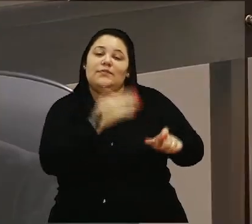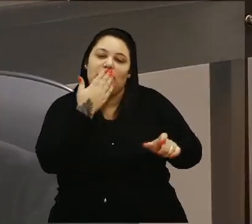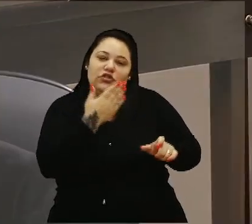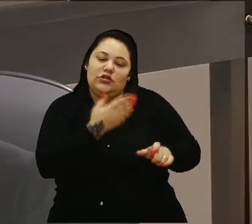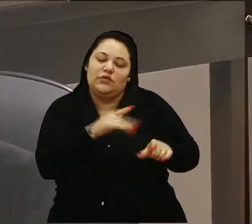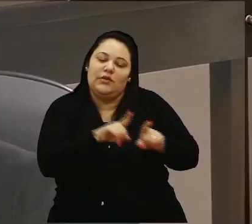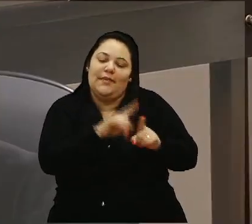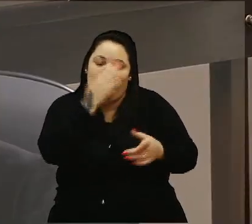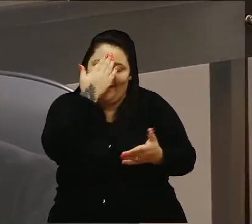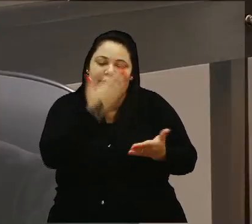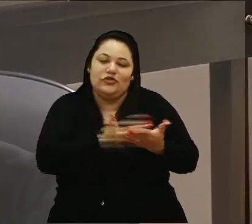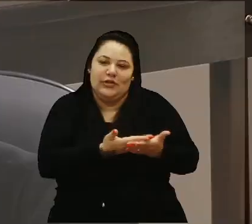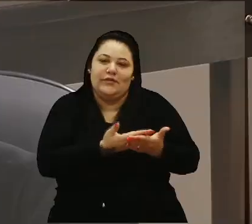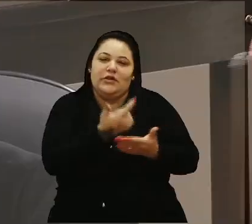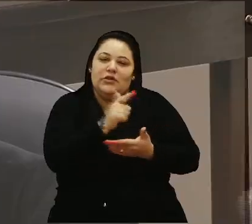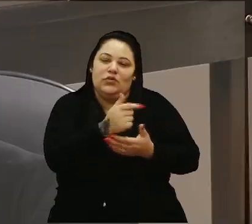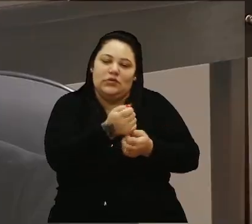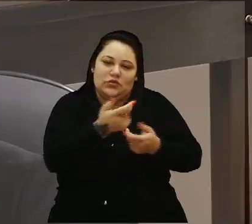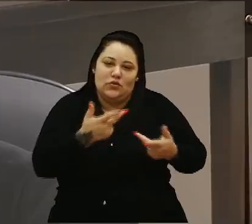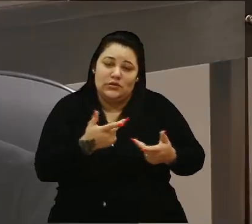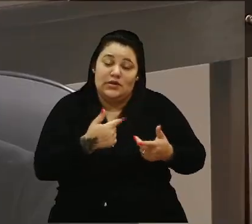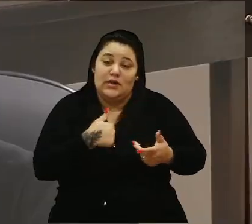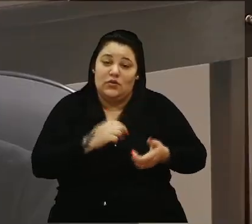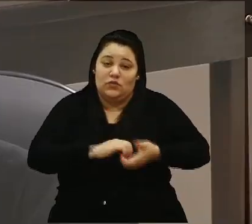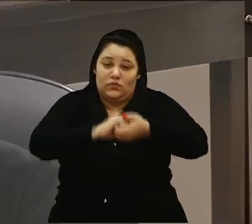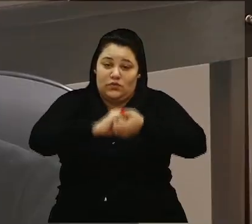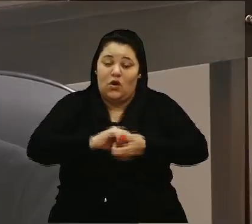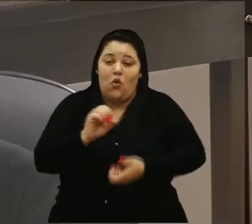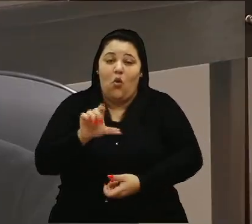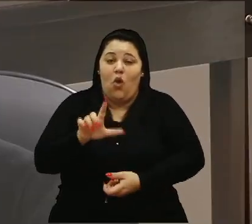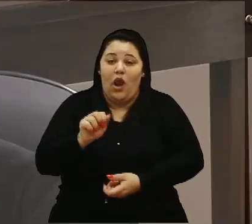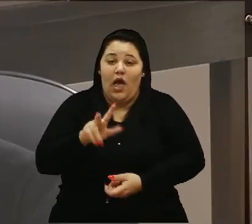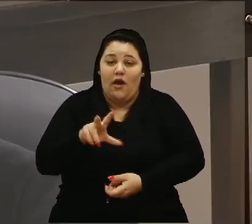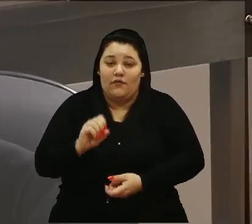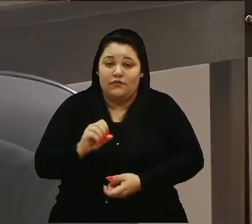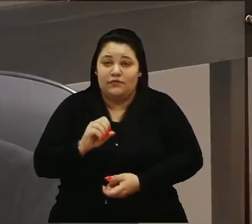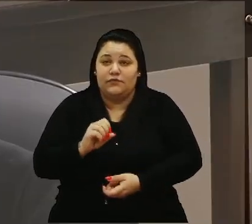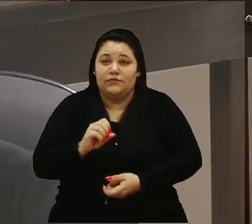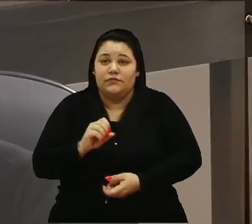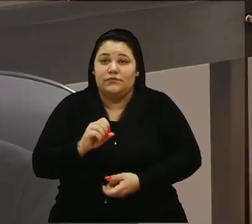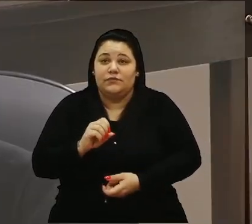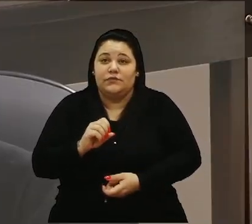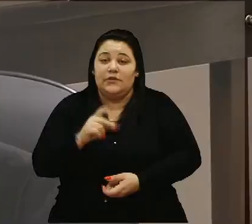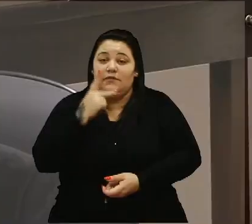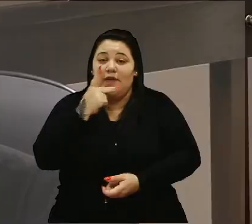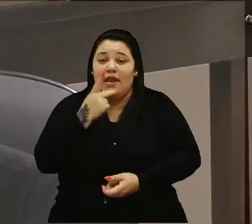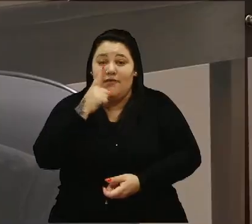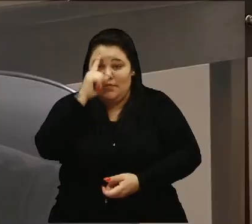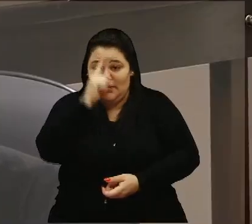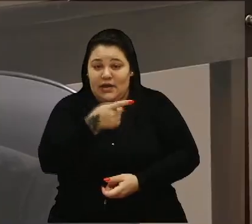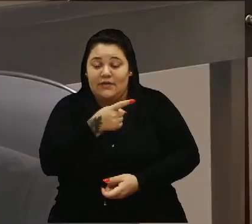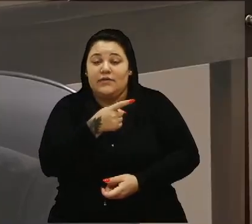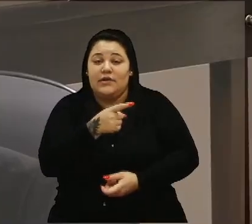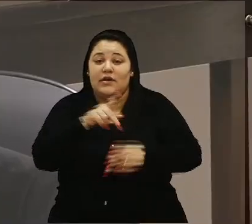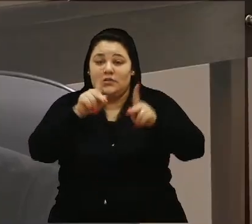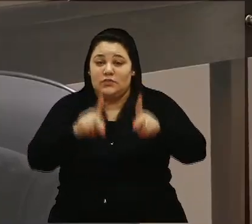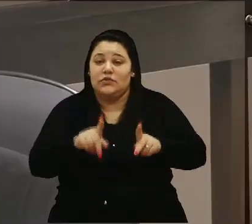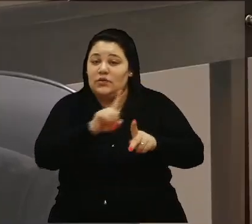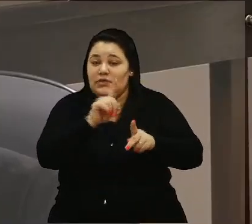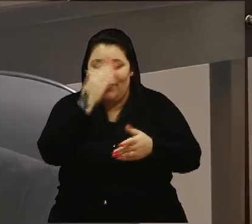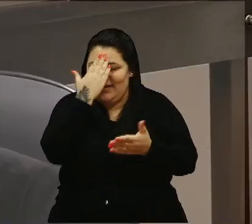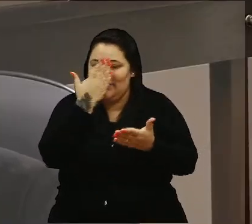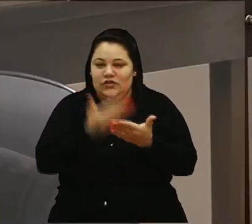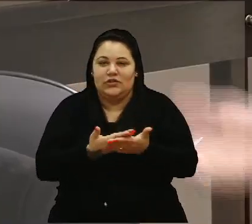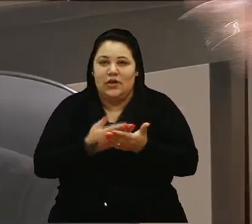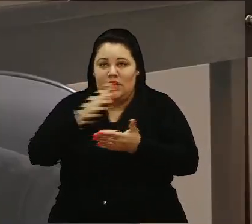acreditando, né? Mas eu sempre saudei o Olavo, que mandava as pessoas não acreditar e dizia que o Bolsonaro estava cometendo um erro grande a acreditar tanto